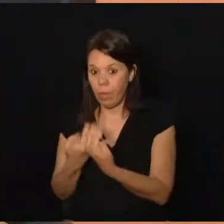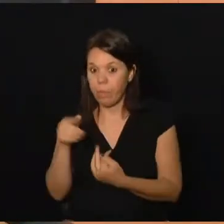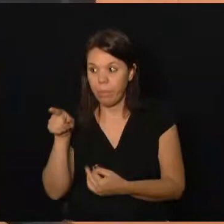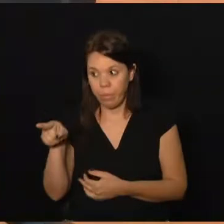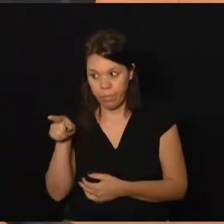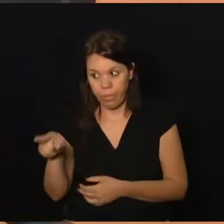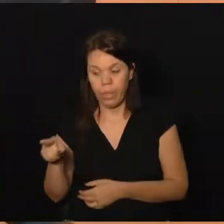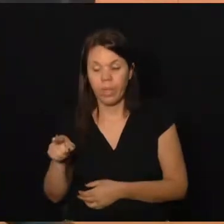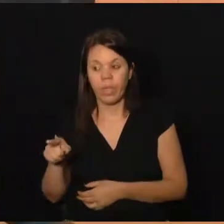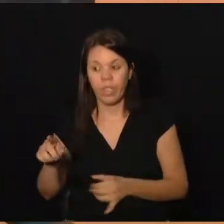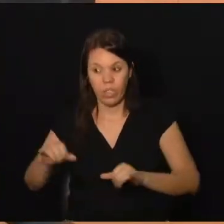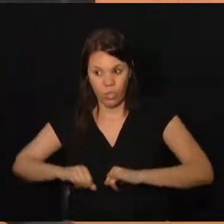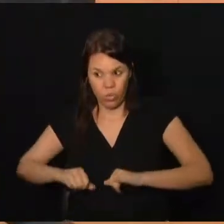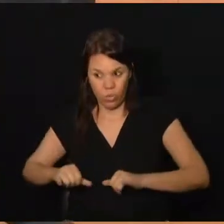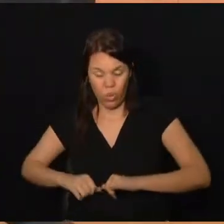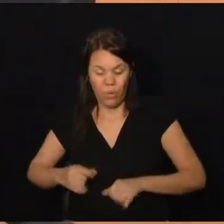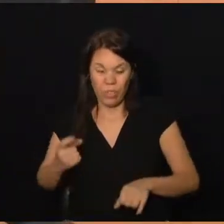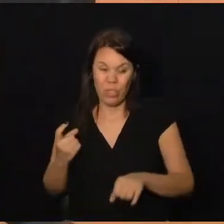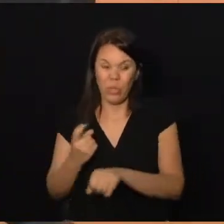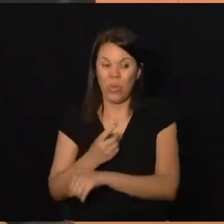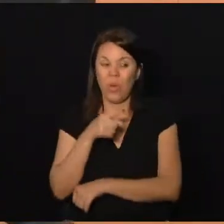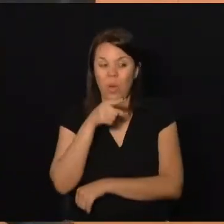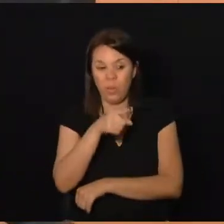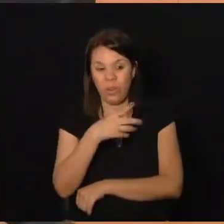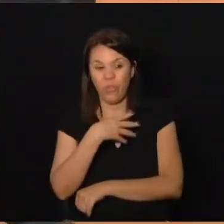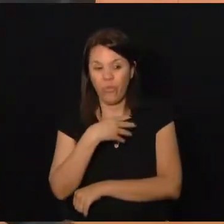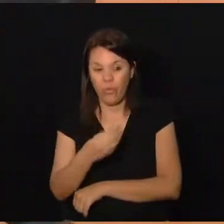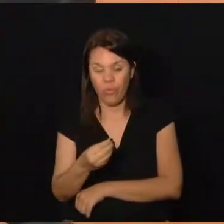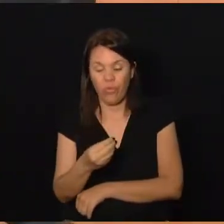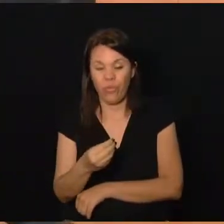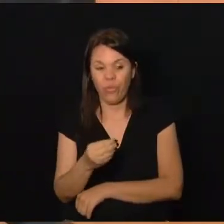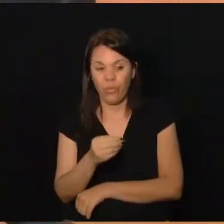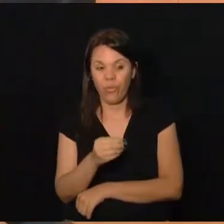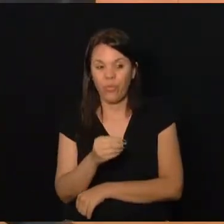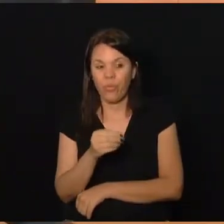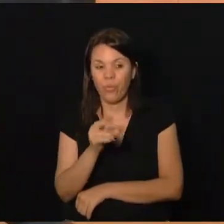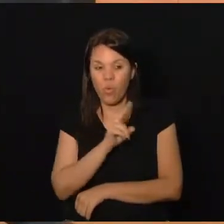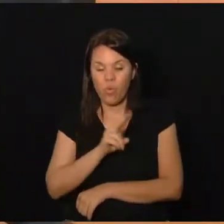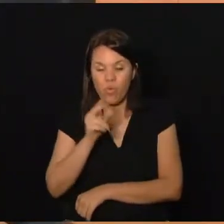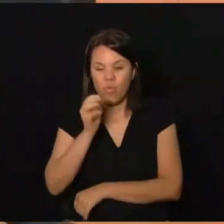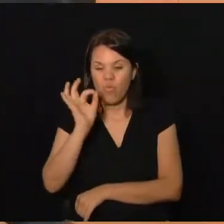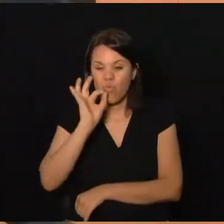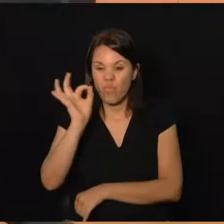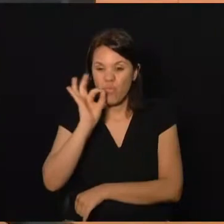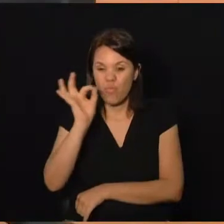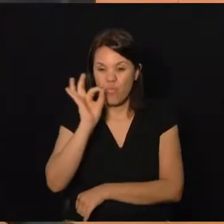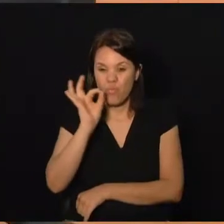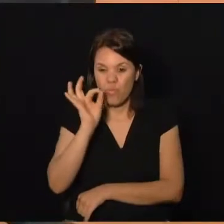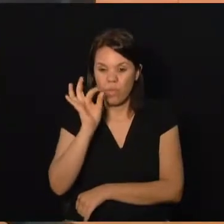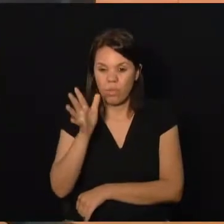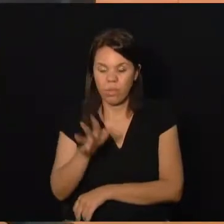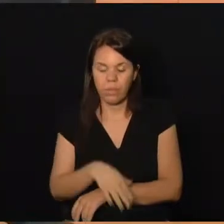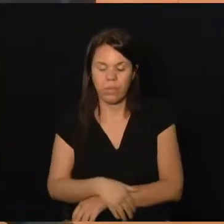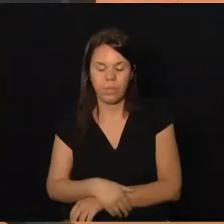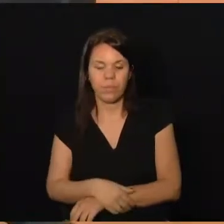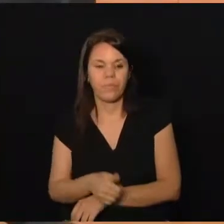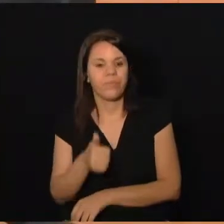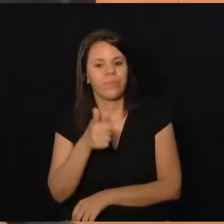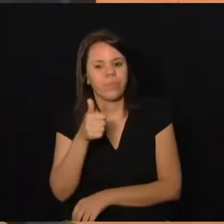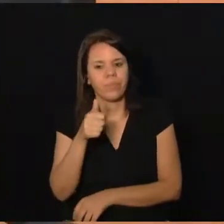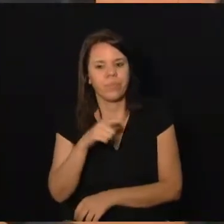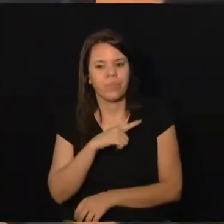que descobre que os seus filhos estão, ou seu filho está usando maconha, em primeiro ponto,